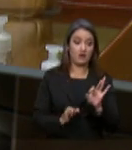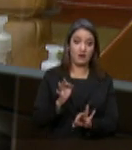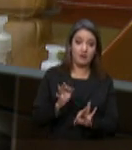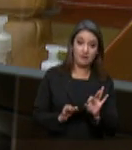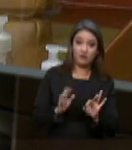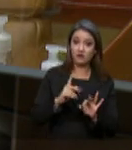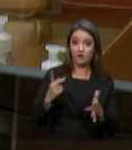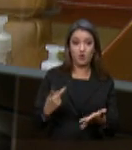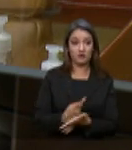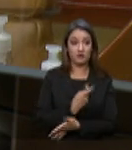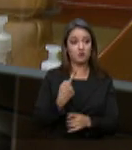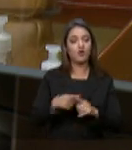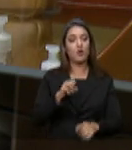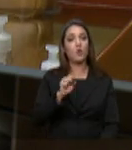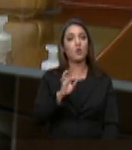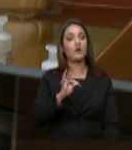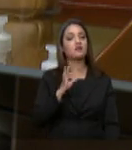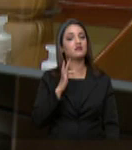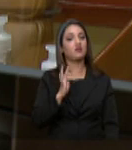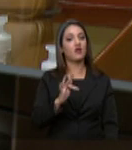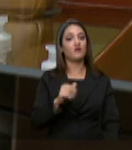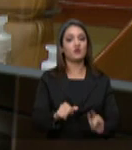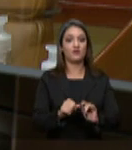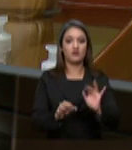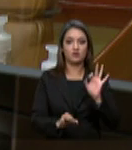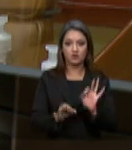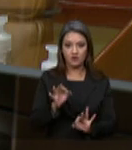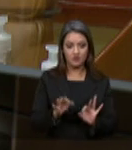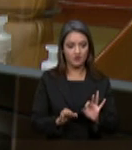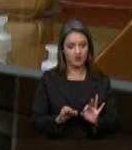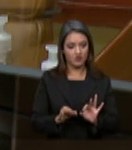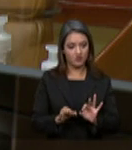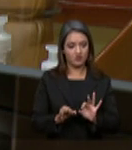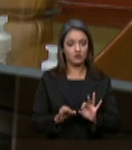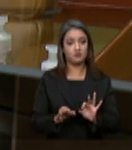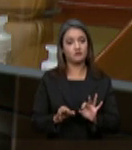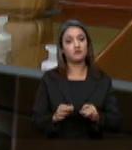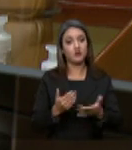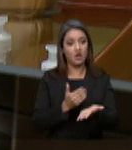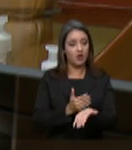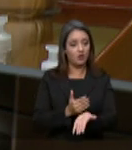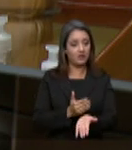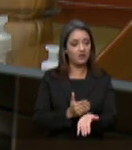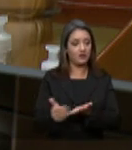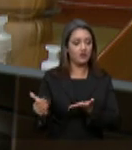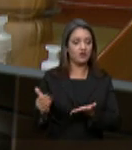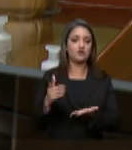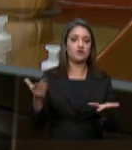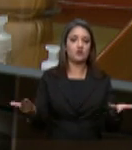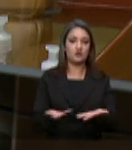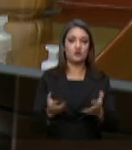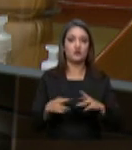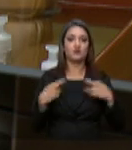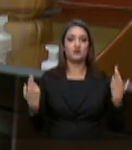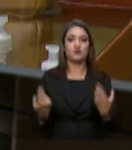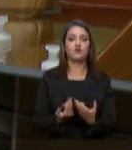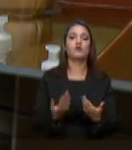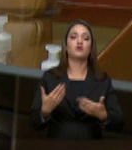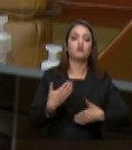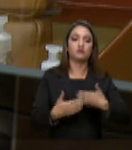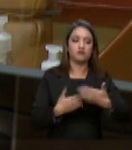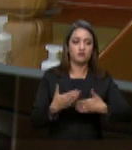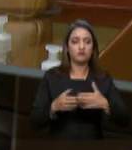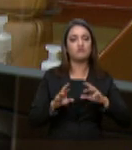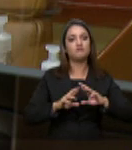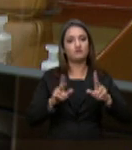apresento gera contra o Supremo tá fazendo julgamento e vossa excelência começou a sessão de hoje exatamente após o pregão do processo sendo que